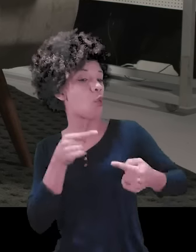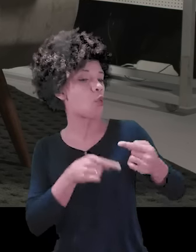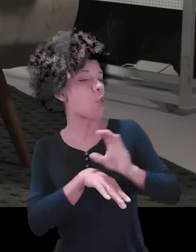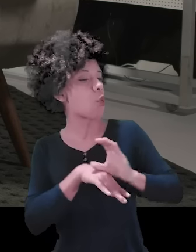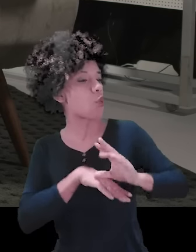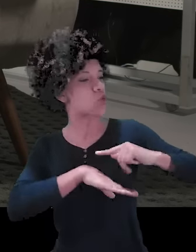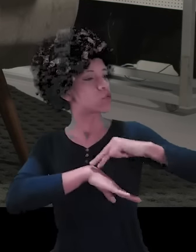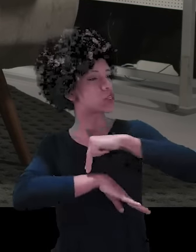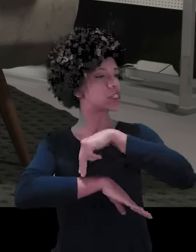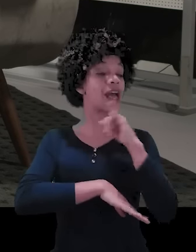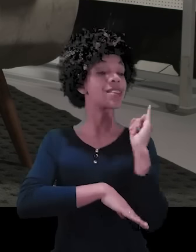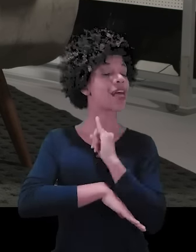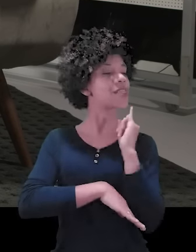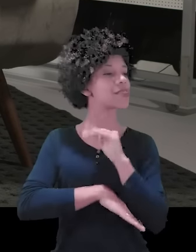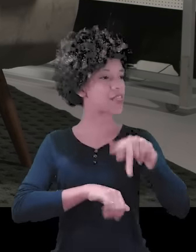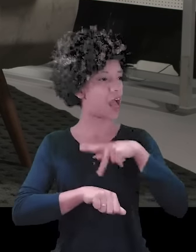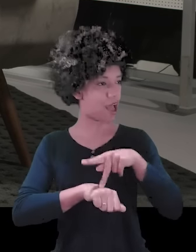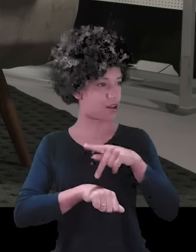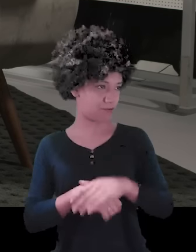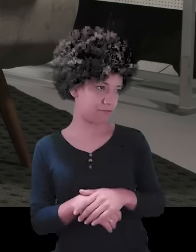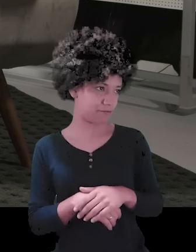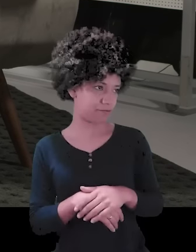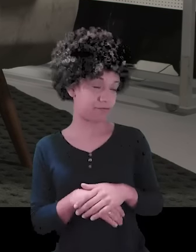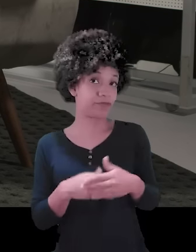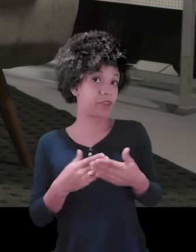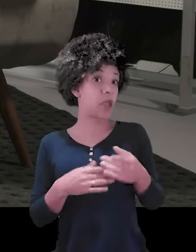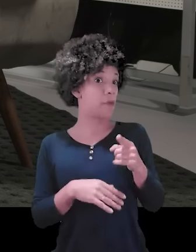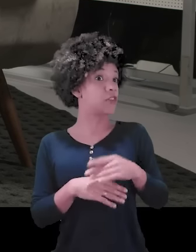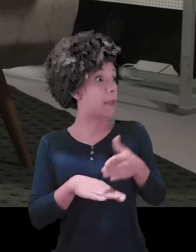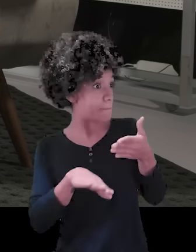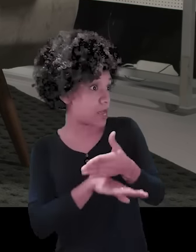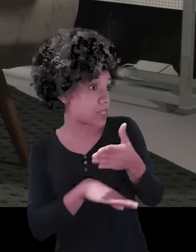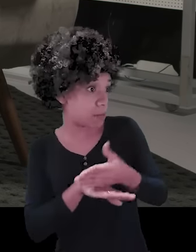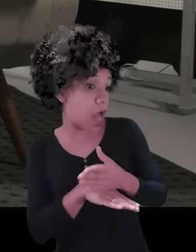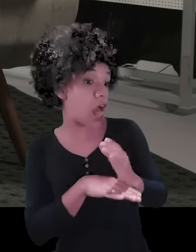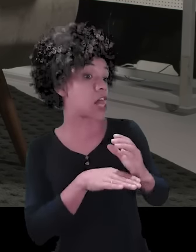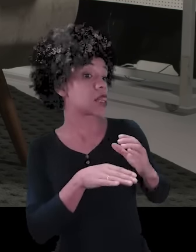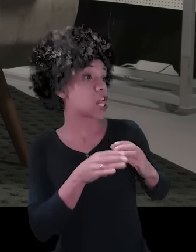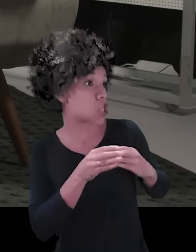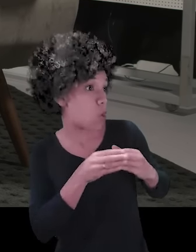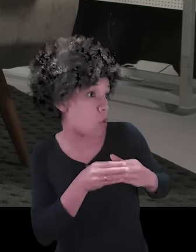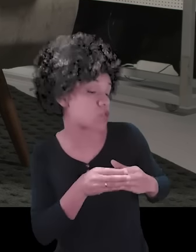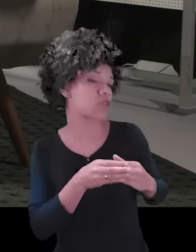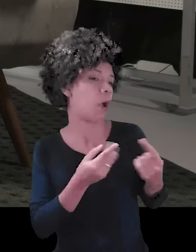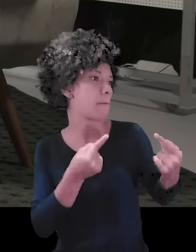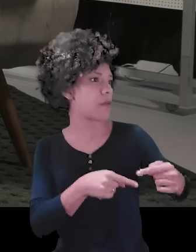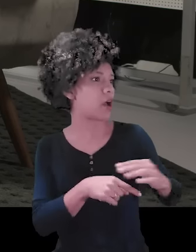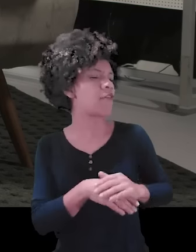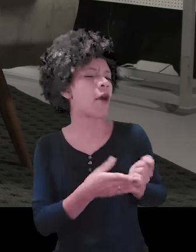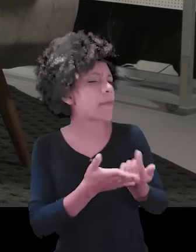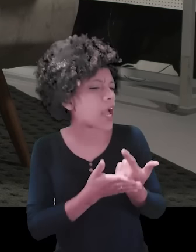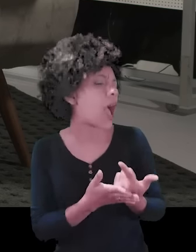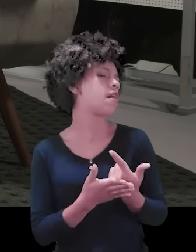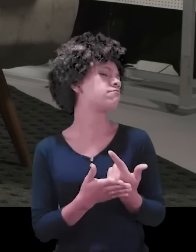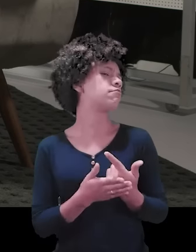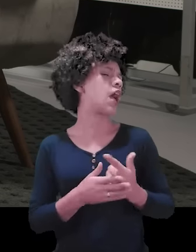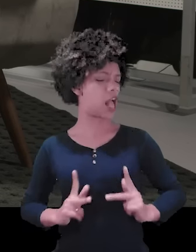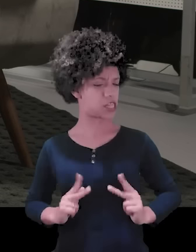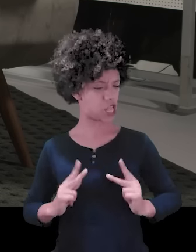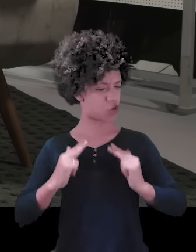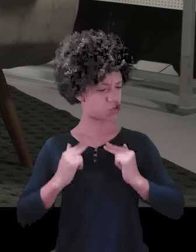de miss Natália tá então para você participar desse concurso a gente vai pagar cirurgia para você a gente